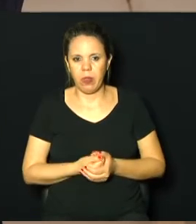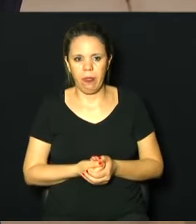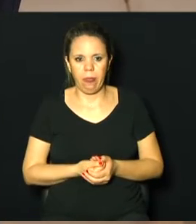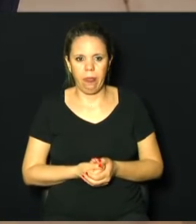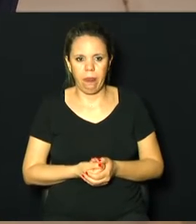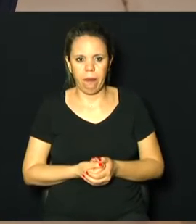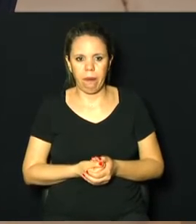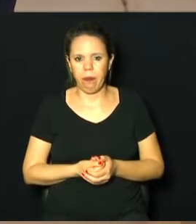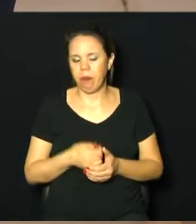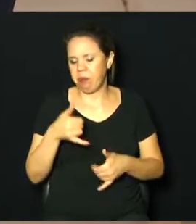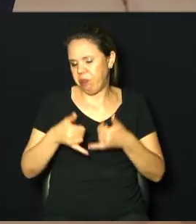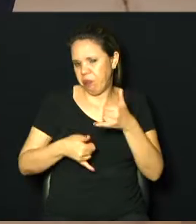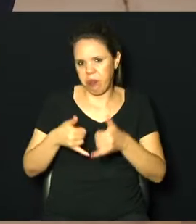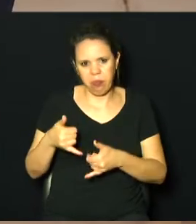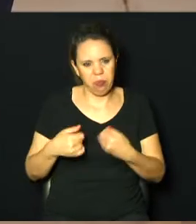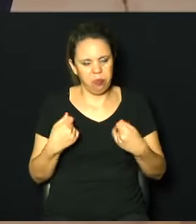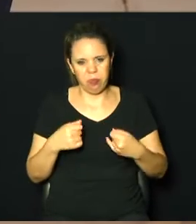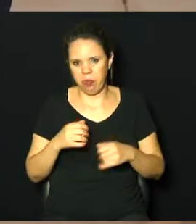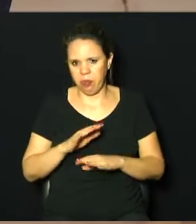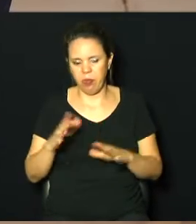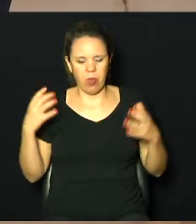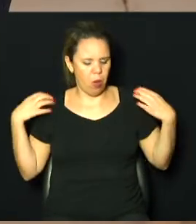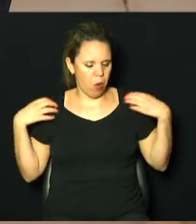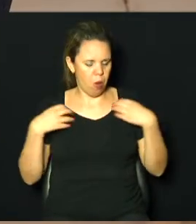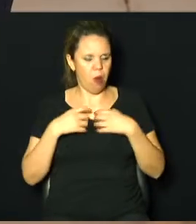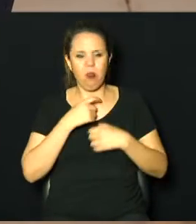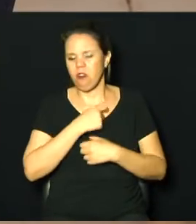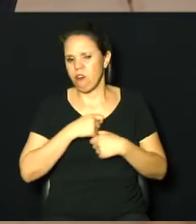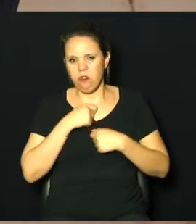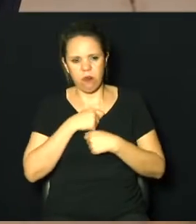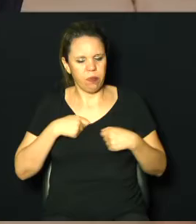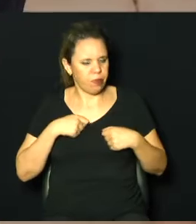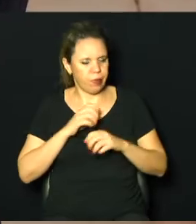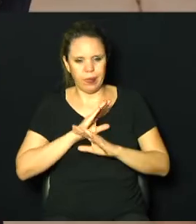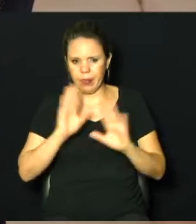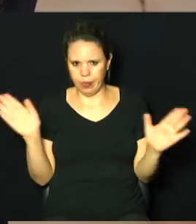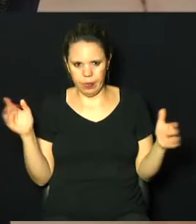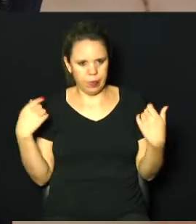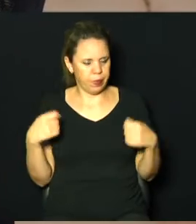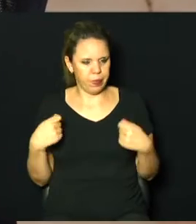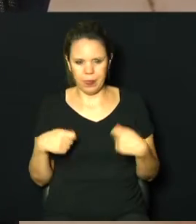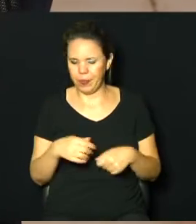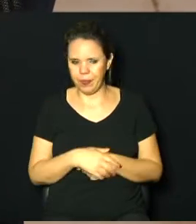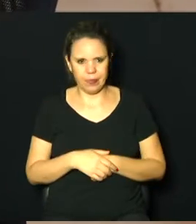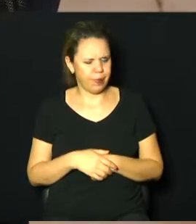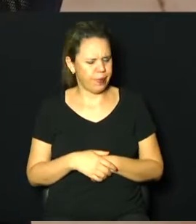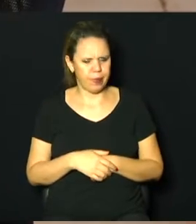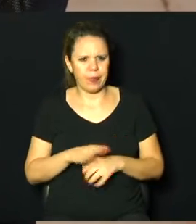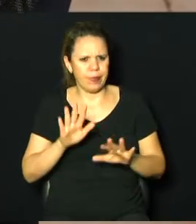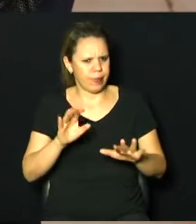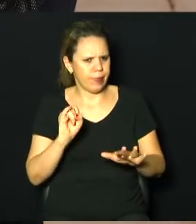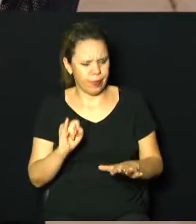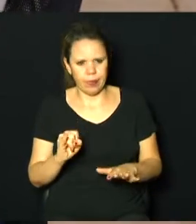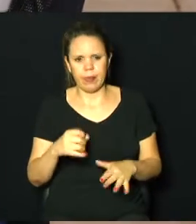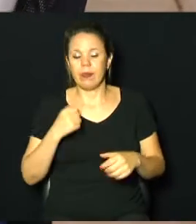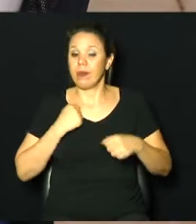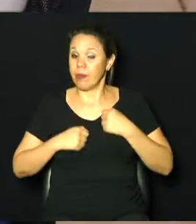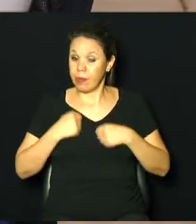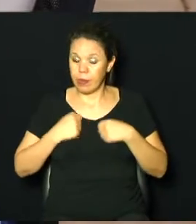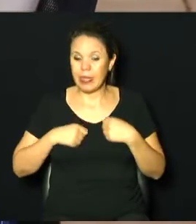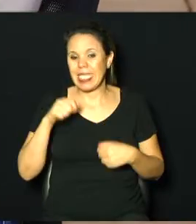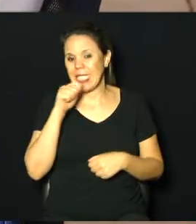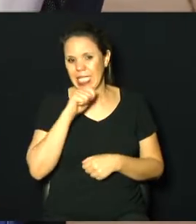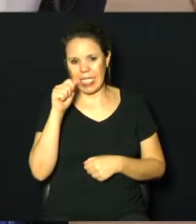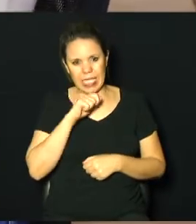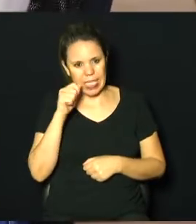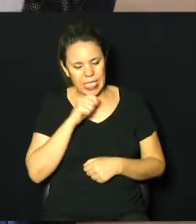colocar salto, né, nós mulheres. Ou terno e gravata, nada disso. Não tem essa necessidade, mas eu tomo um banho, eu escovo os